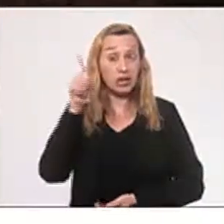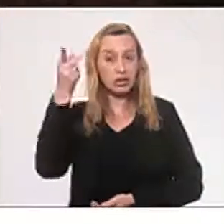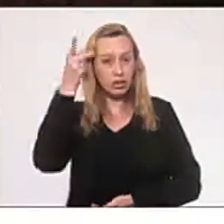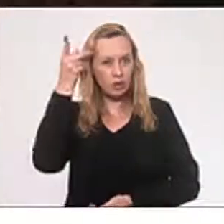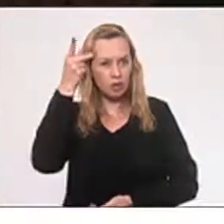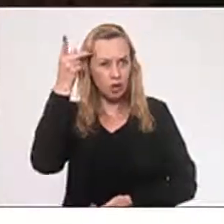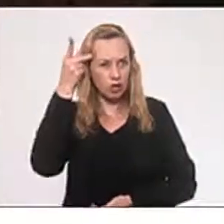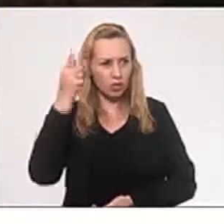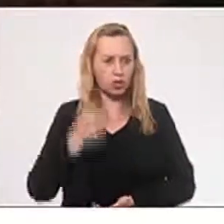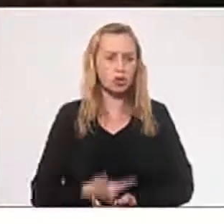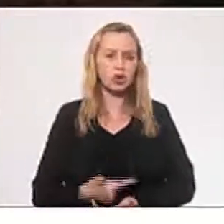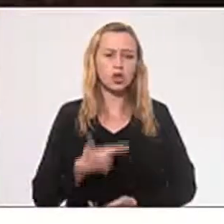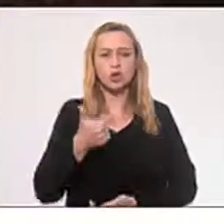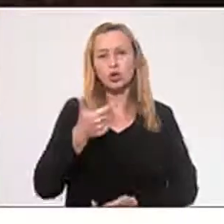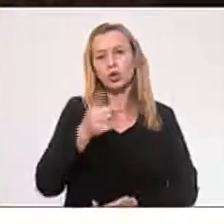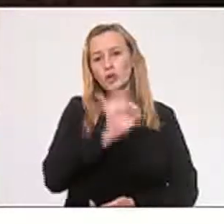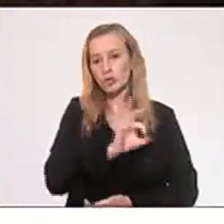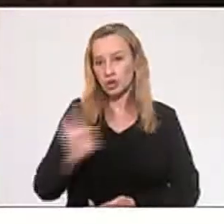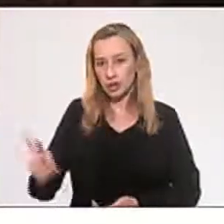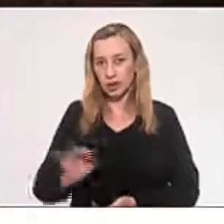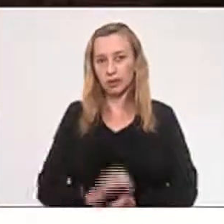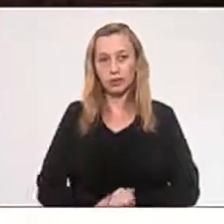é 12%.